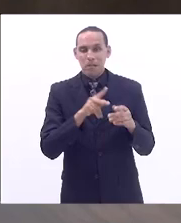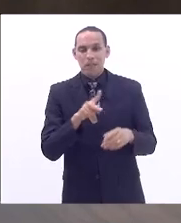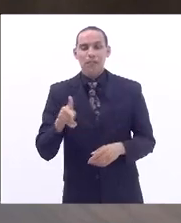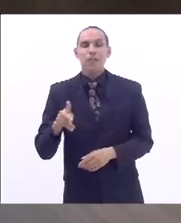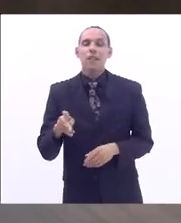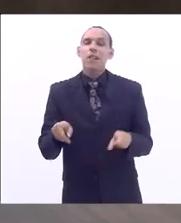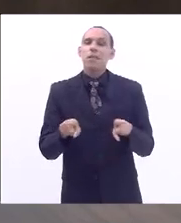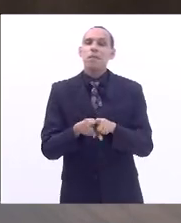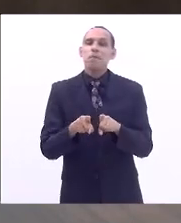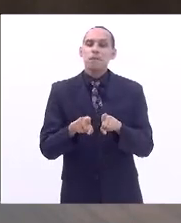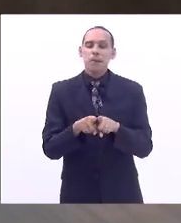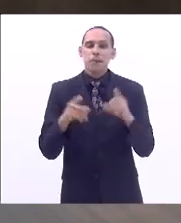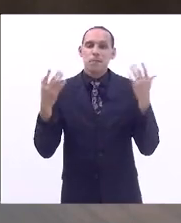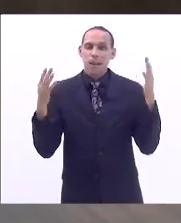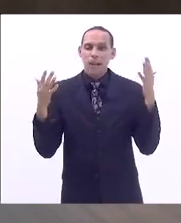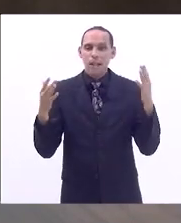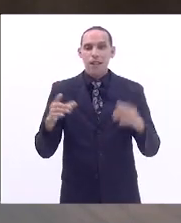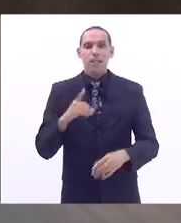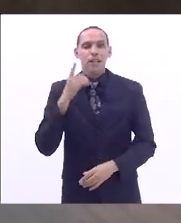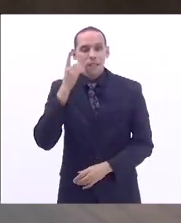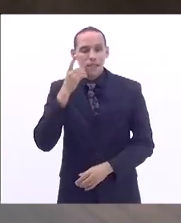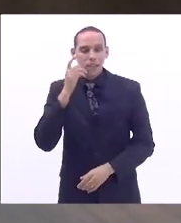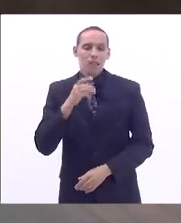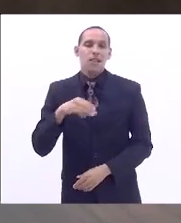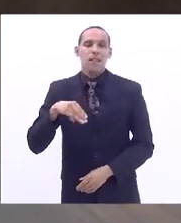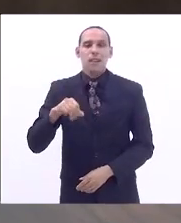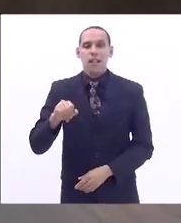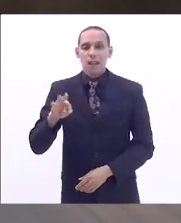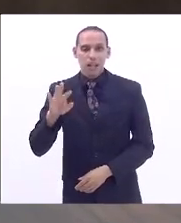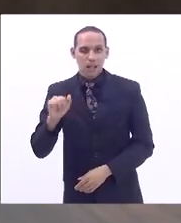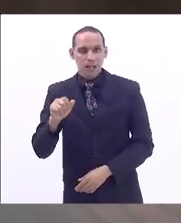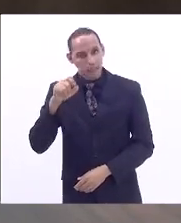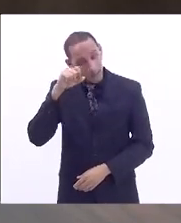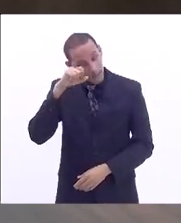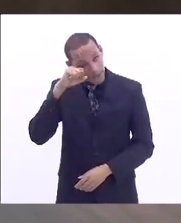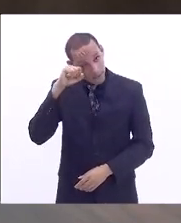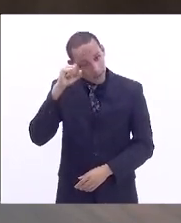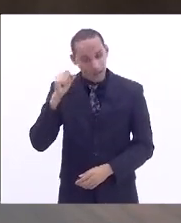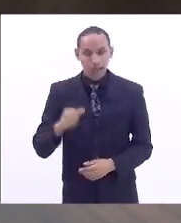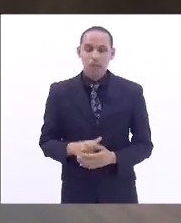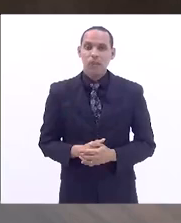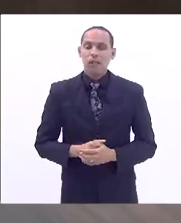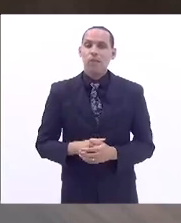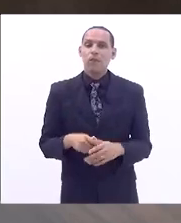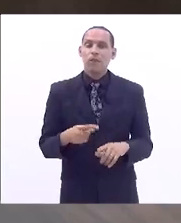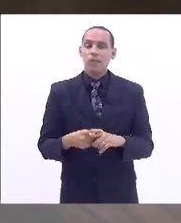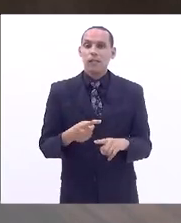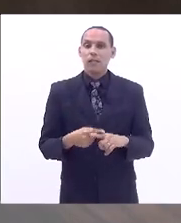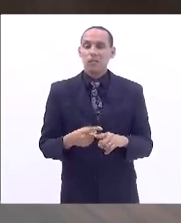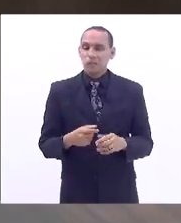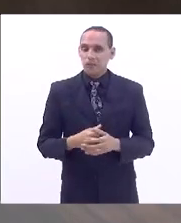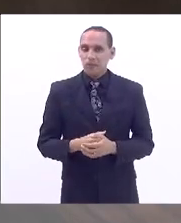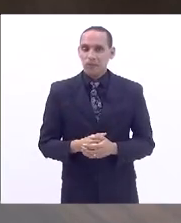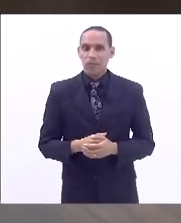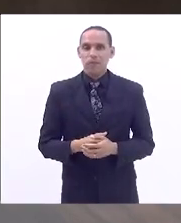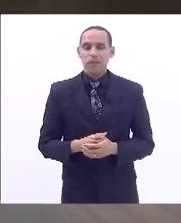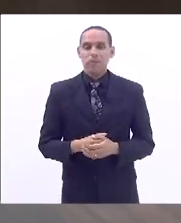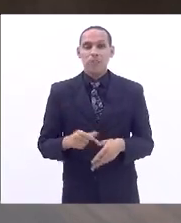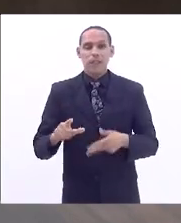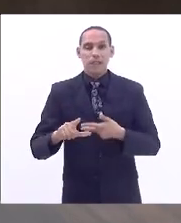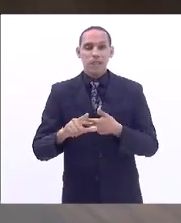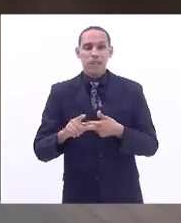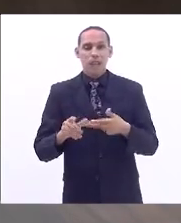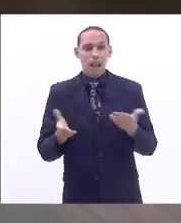deputada Martha Rocha Desde quando nós chegamos a essa legislação essa legislatura